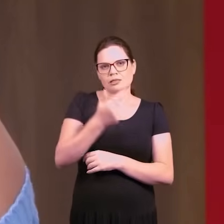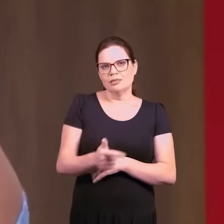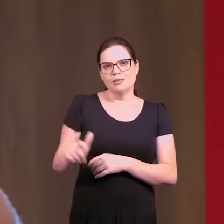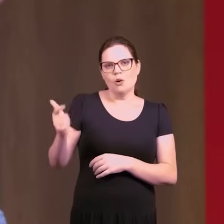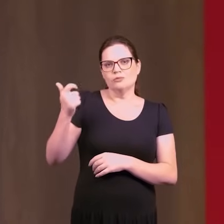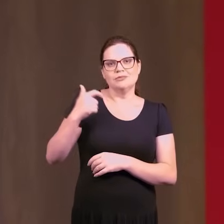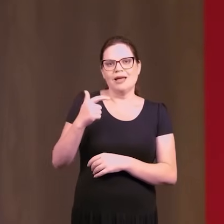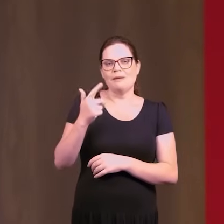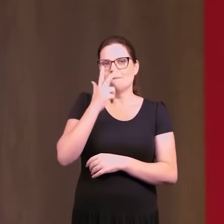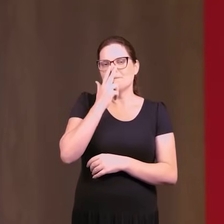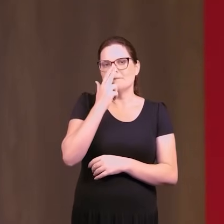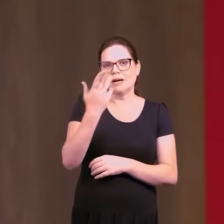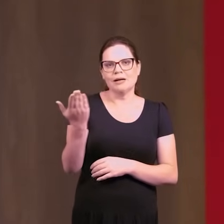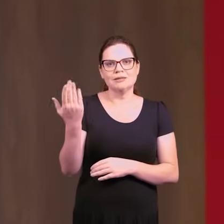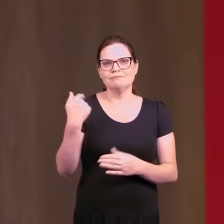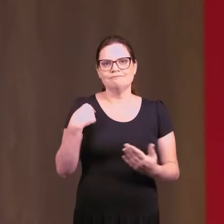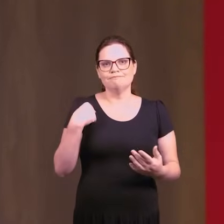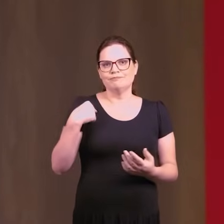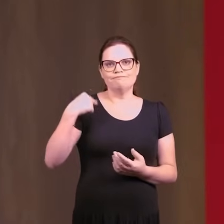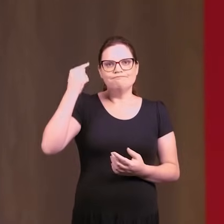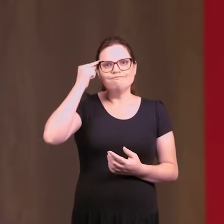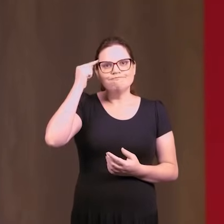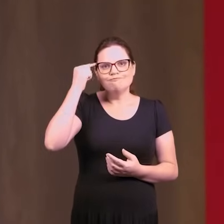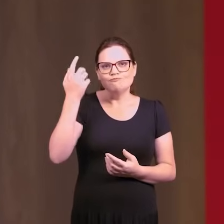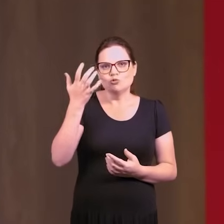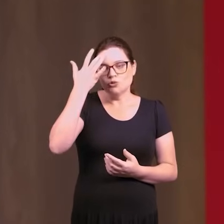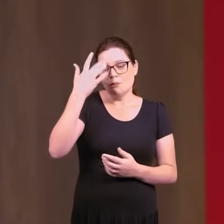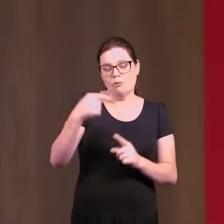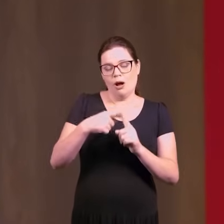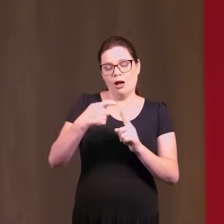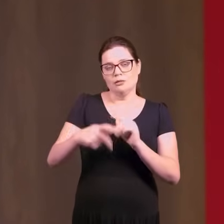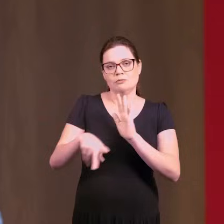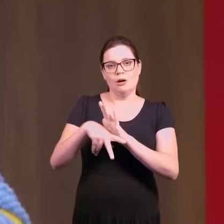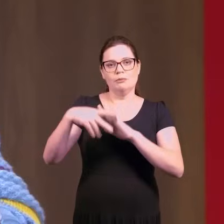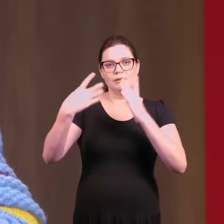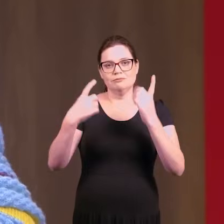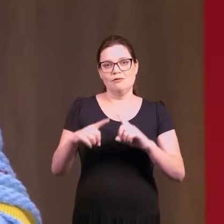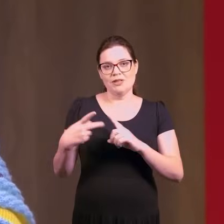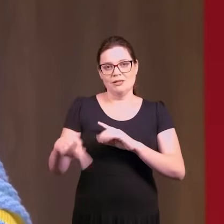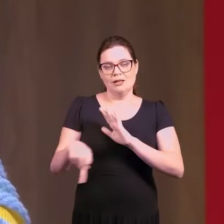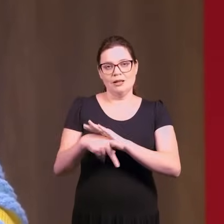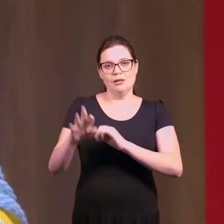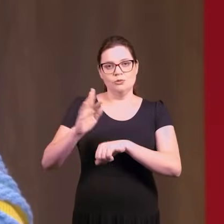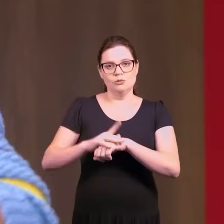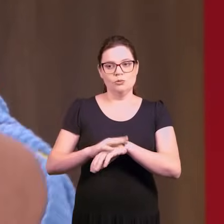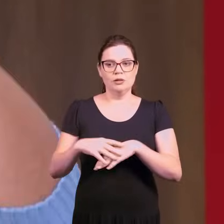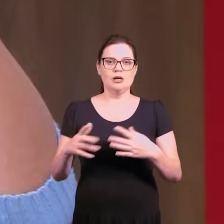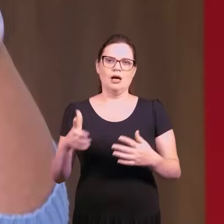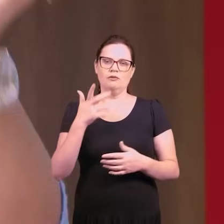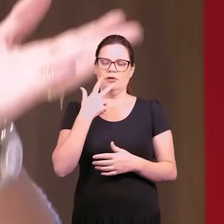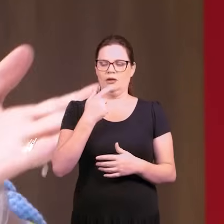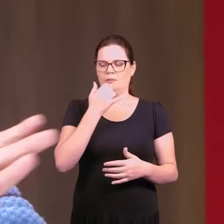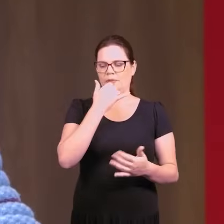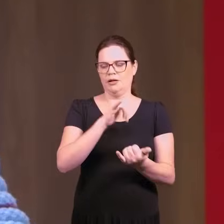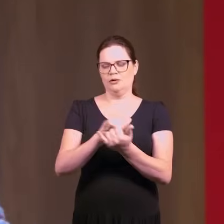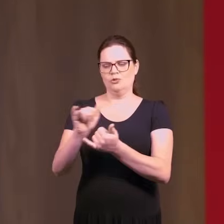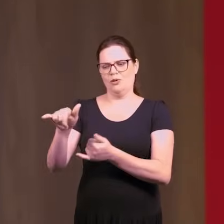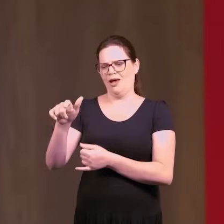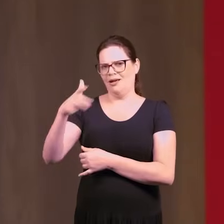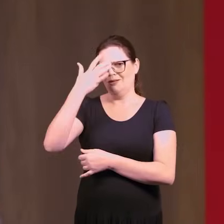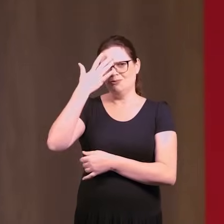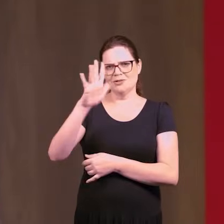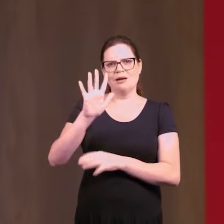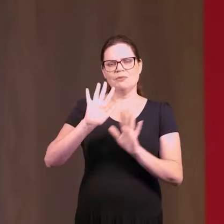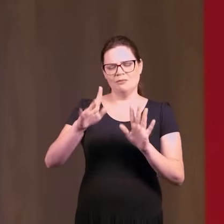mesmo pela condição mental dela, mas ela fala o seguinte, olha, eu perdoei. Ela não faz nem ideia